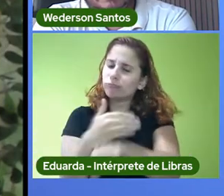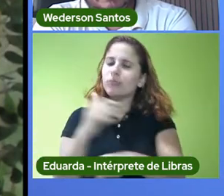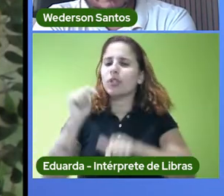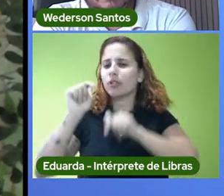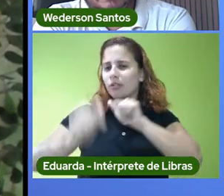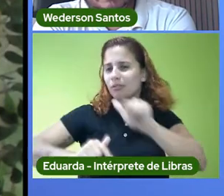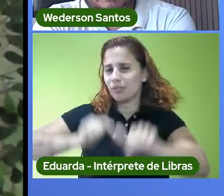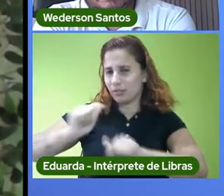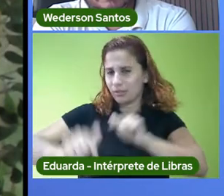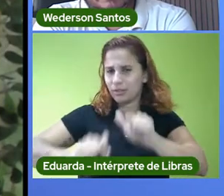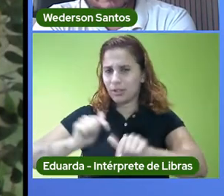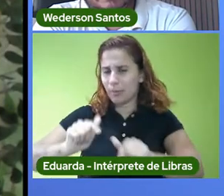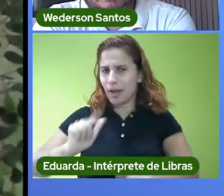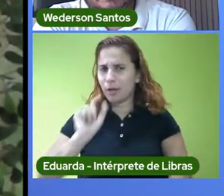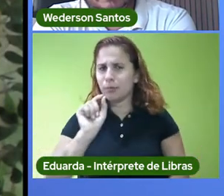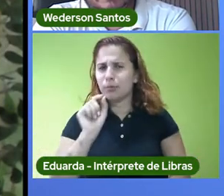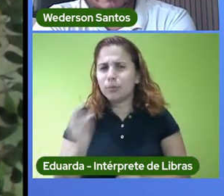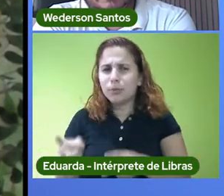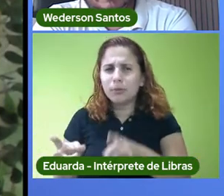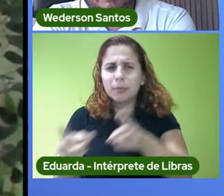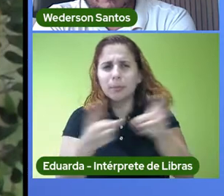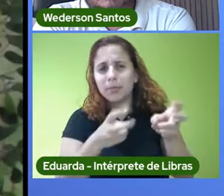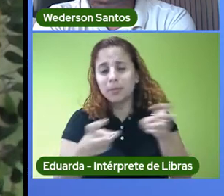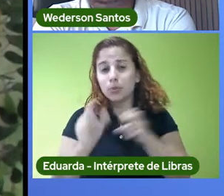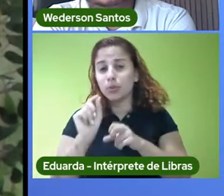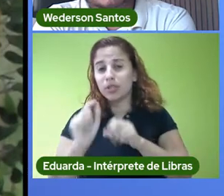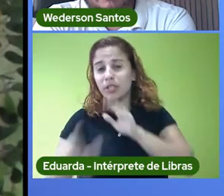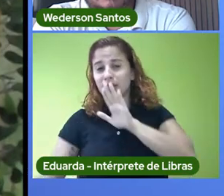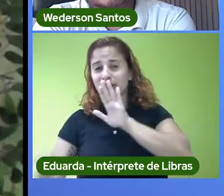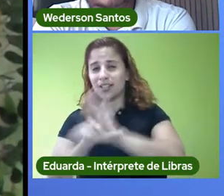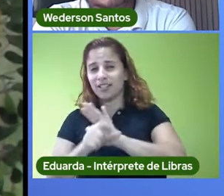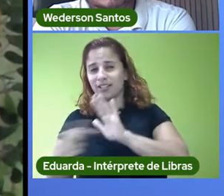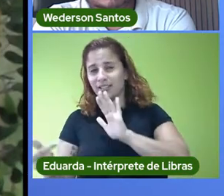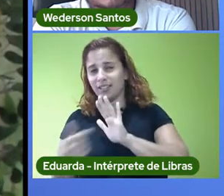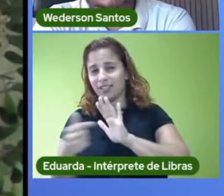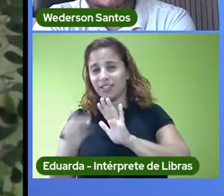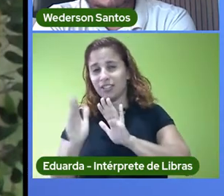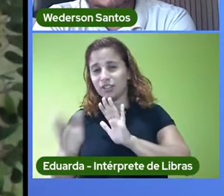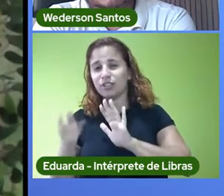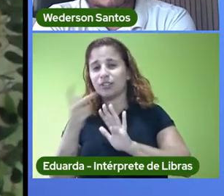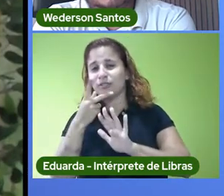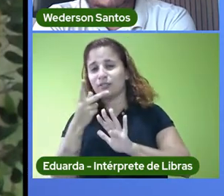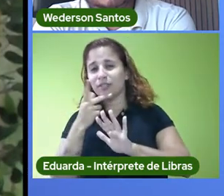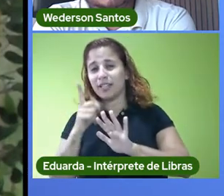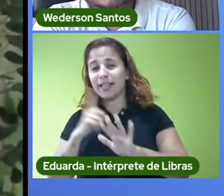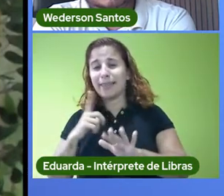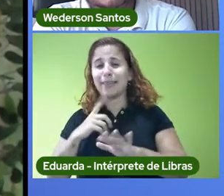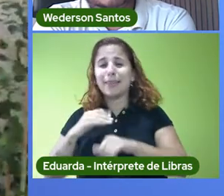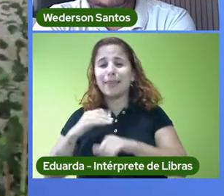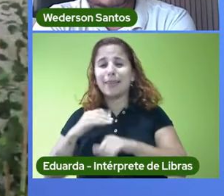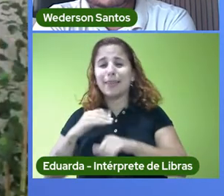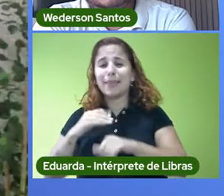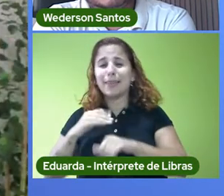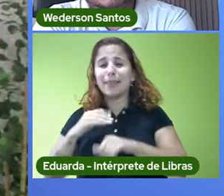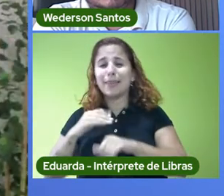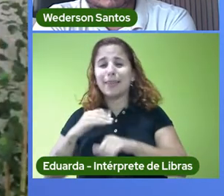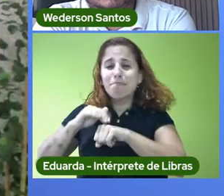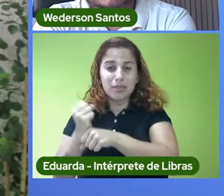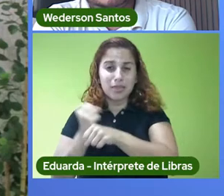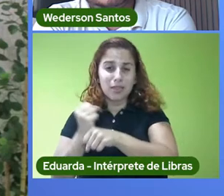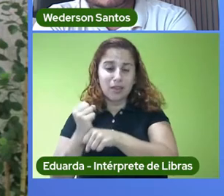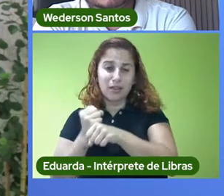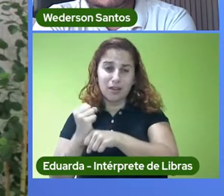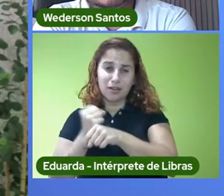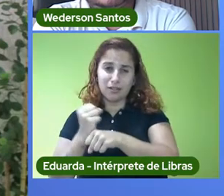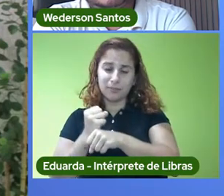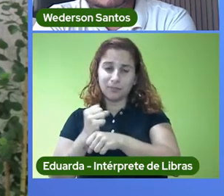tendo em vista que a gente tem aí uma legislação, o professor Ederson citou, né, Wanda, são mais de 30 anos de uma legislação de lei de cotas, e a